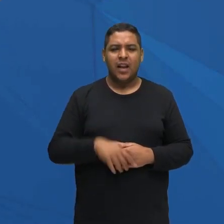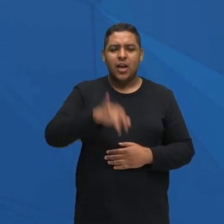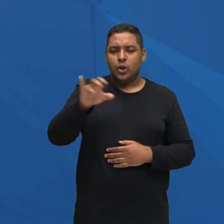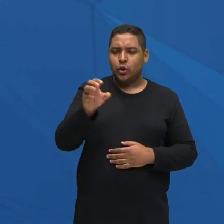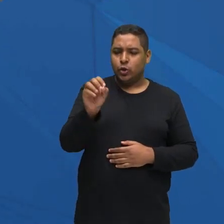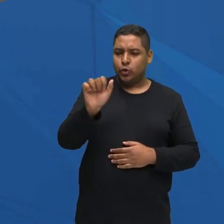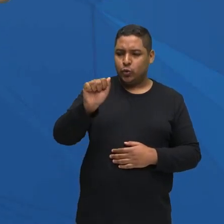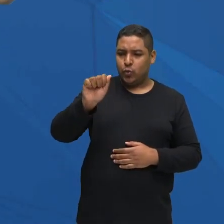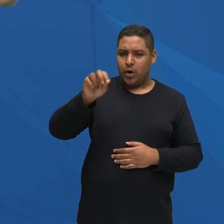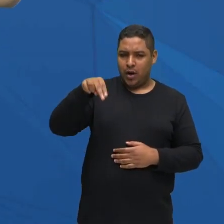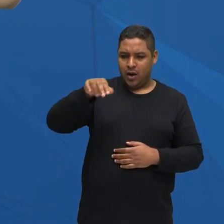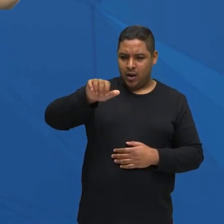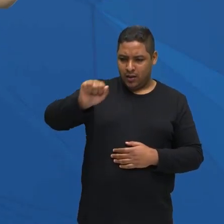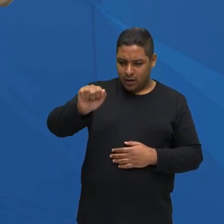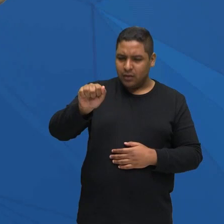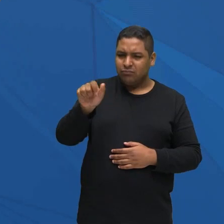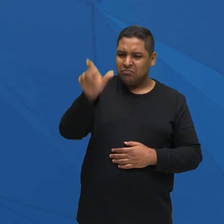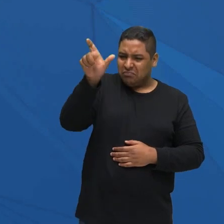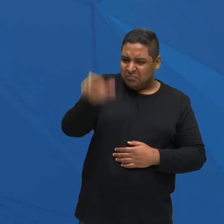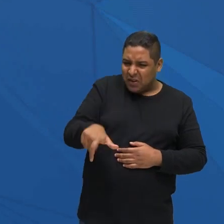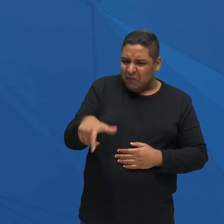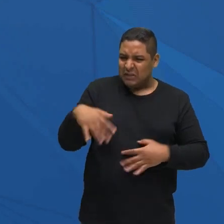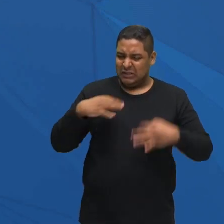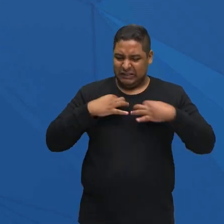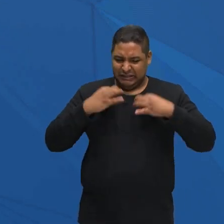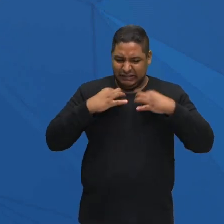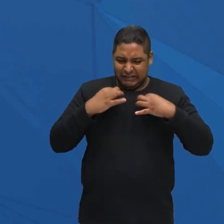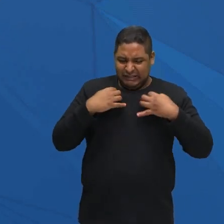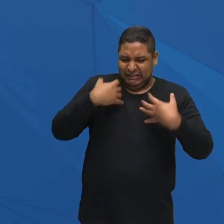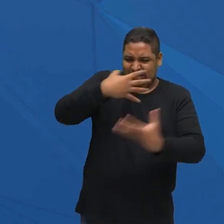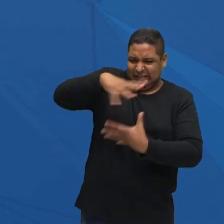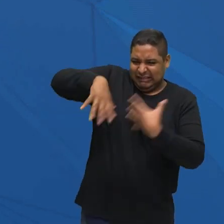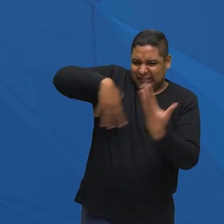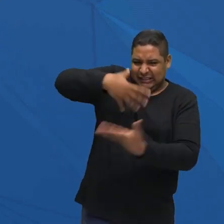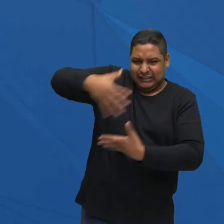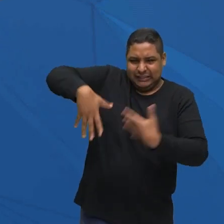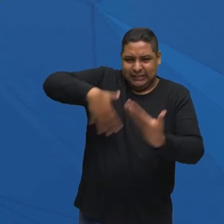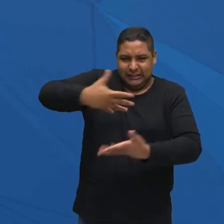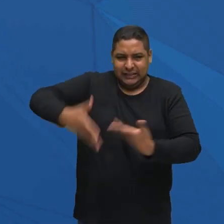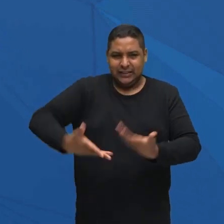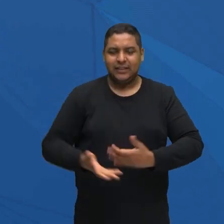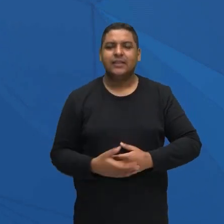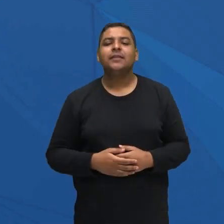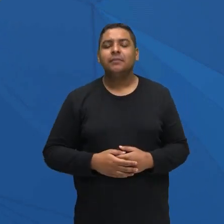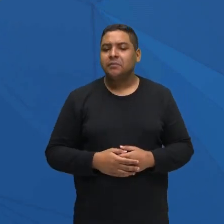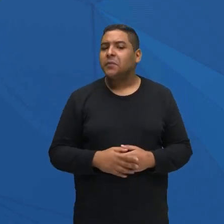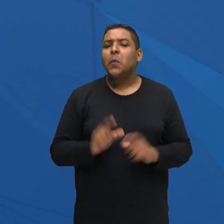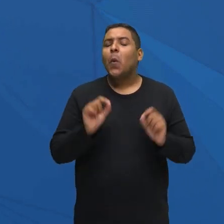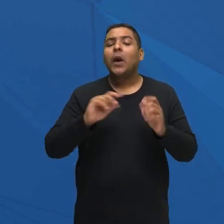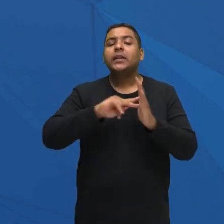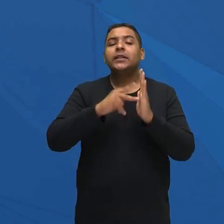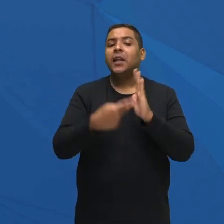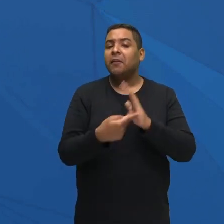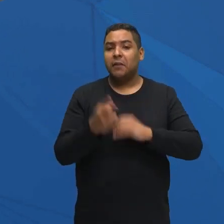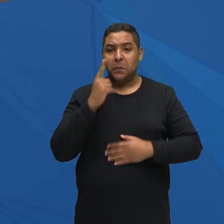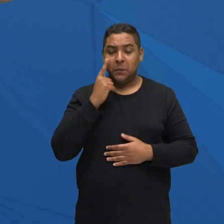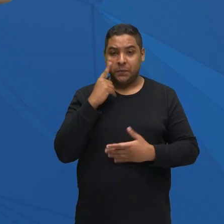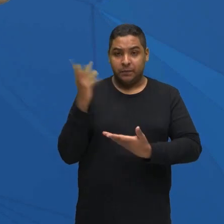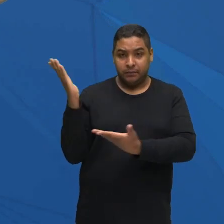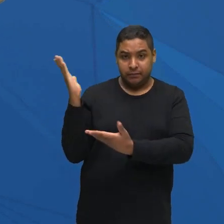requenguela. Requenguela. O que significa requenguela, Joana? Como que você estava? Se eu